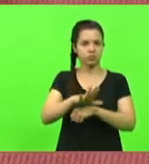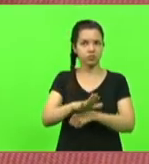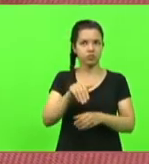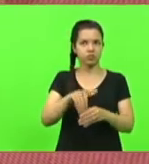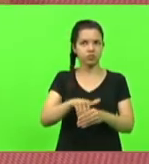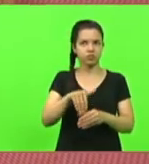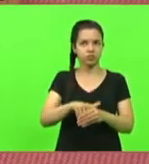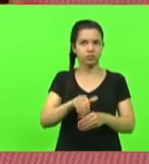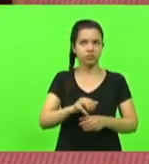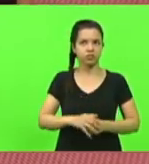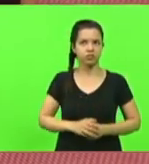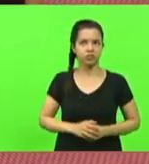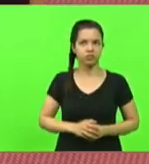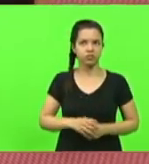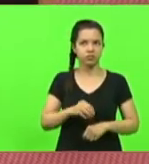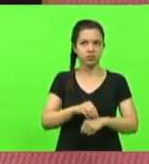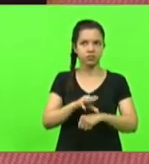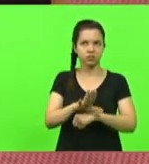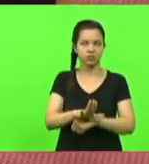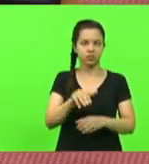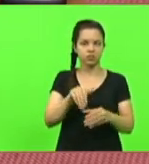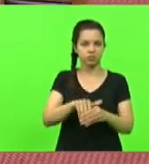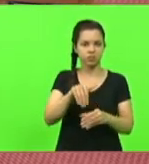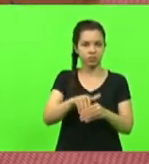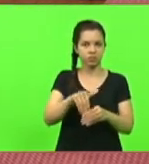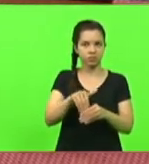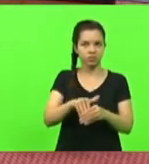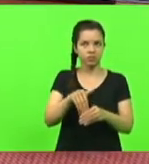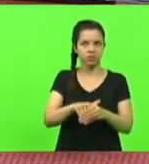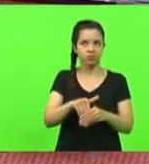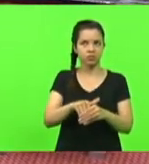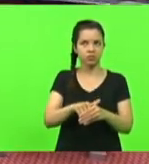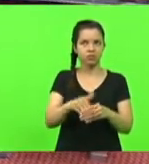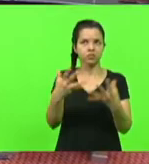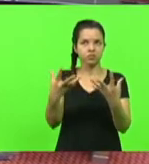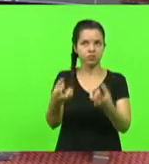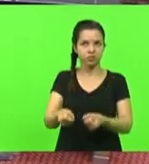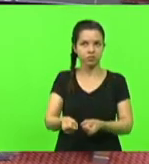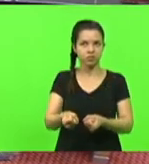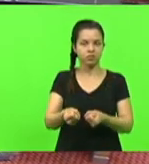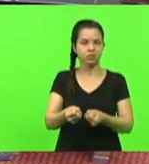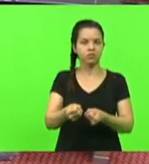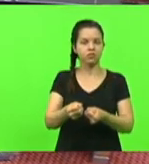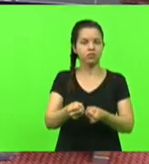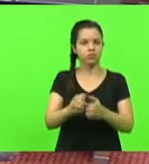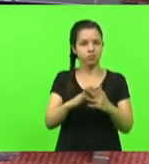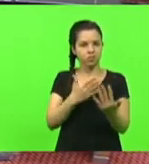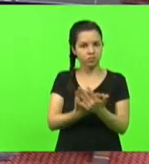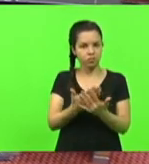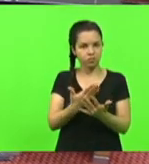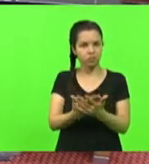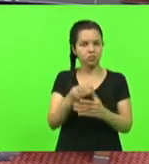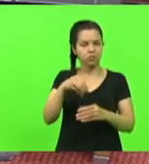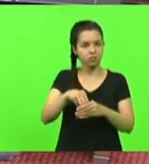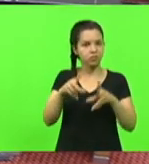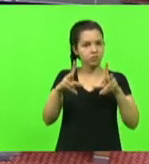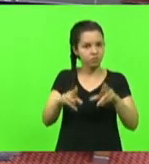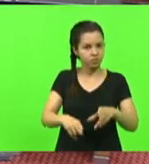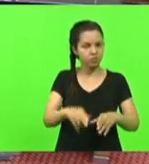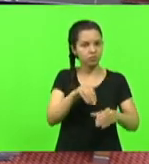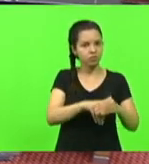Para encaminhamento de voto, vamos votar aí favorável ao homeschooling, como foi no primeiro turno.